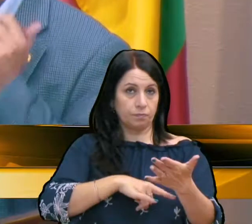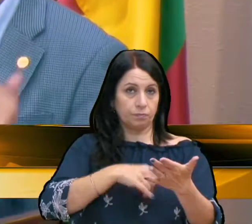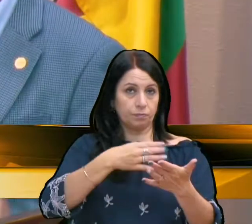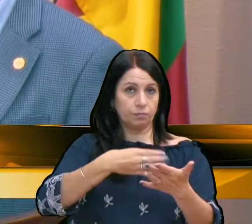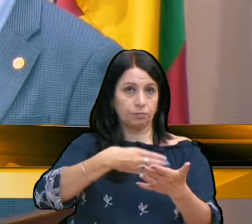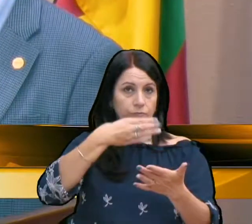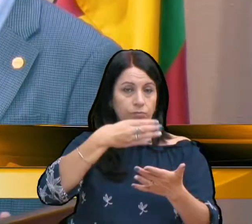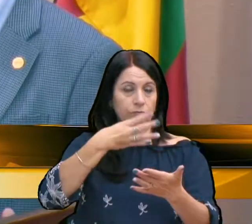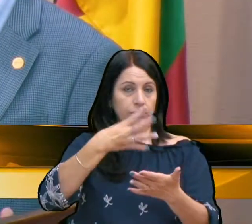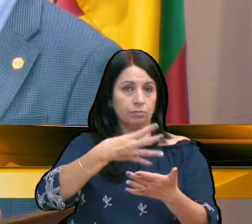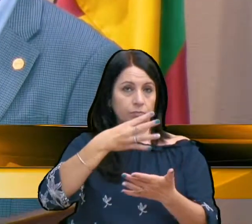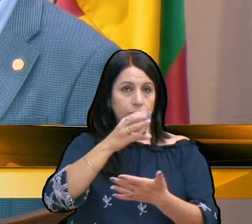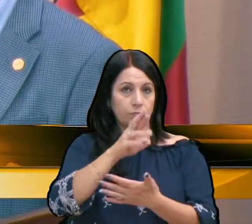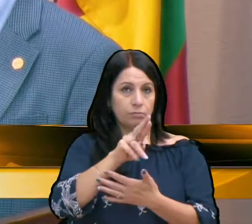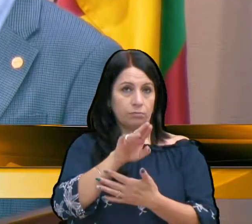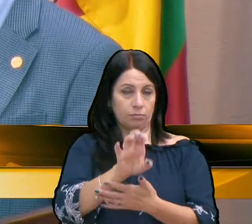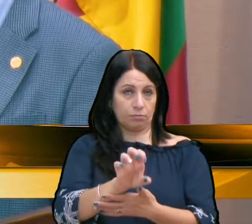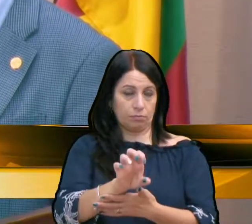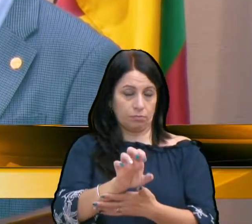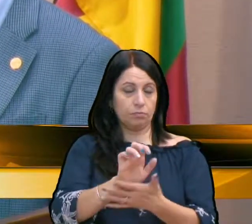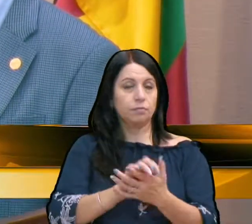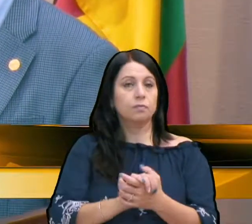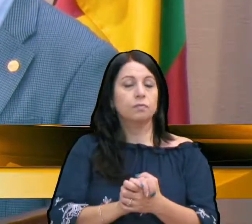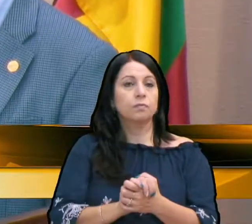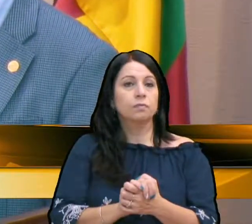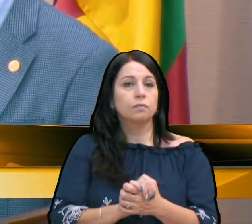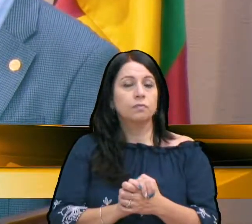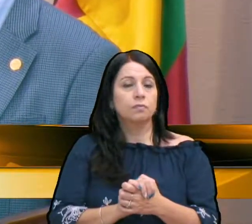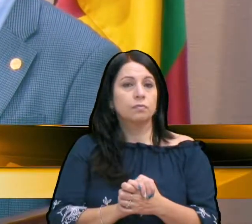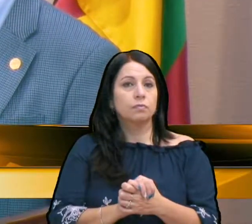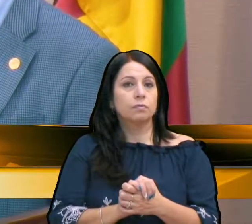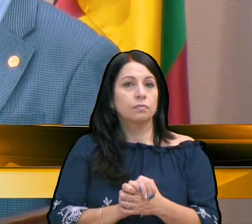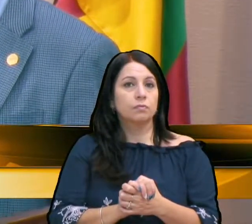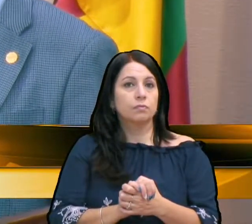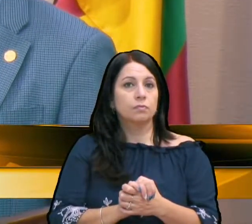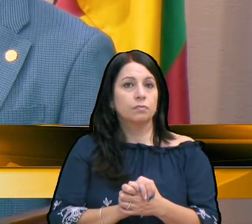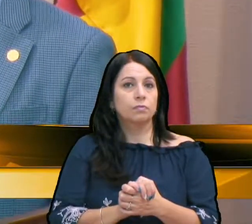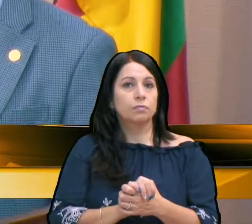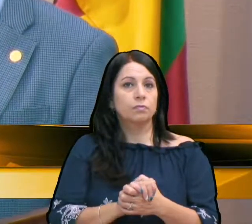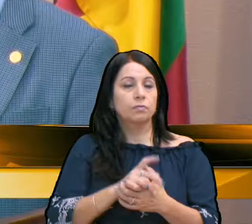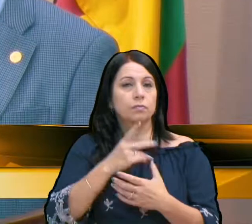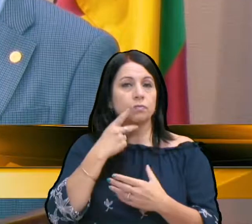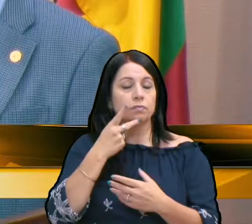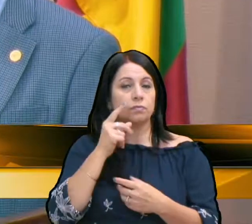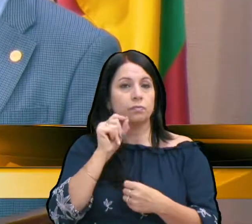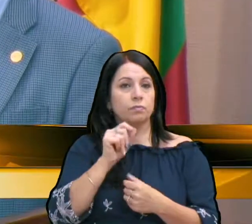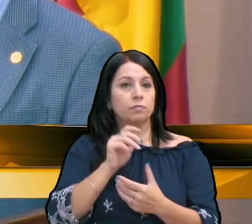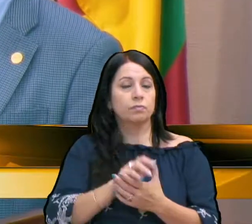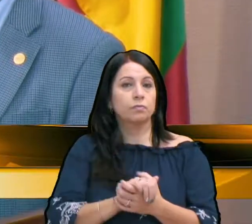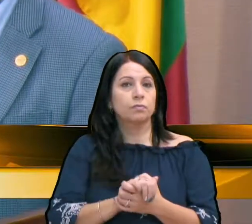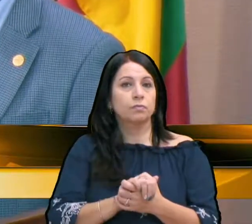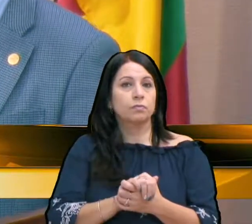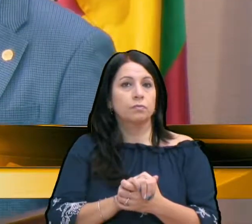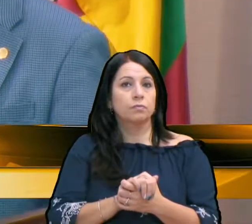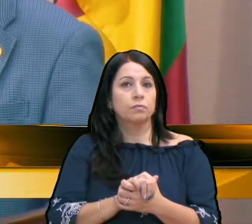4ª Coordenadoria Regional de Educação dizendo o seguinte: